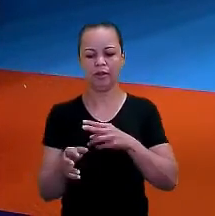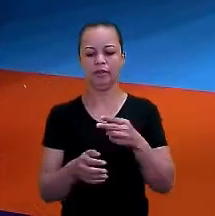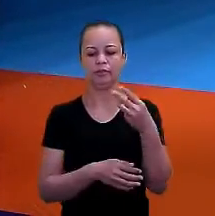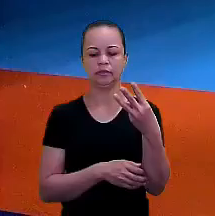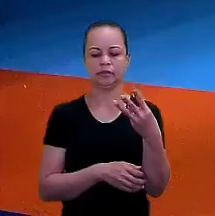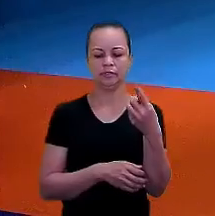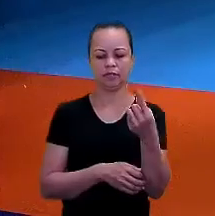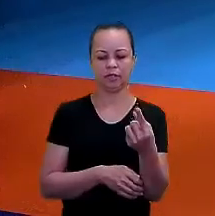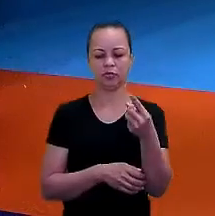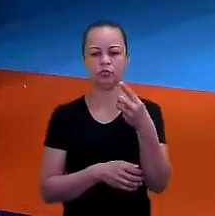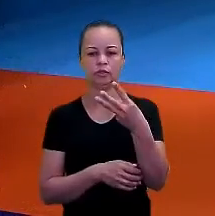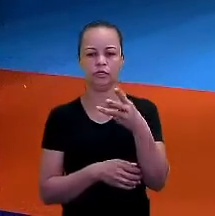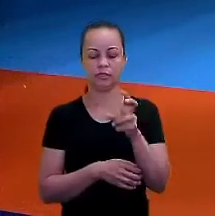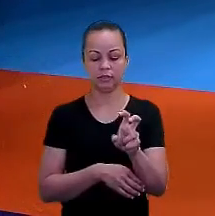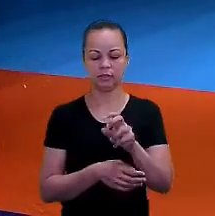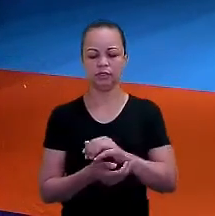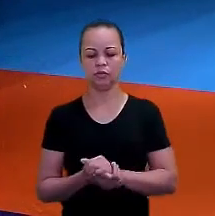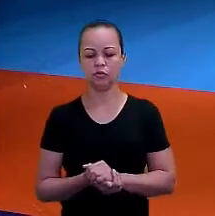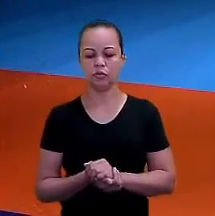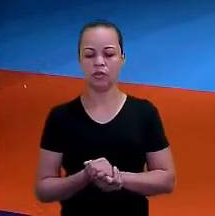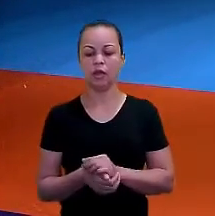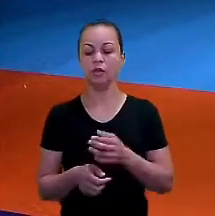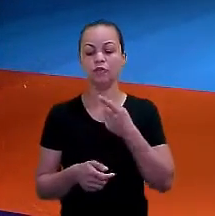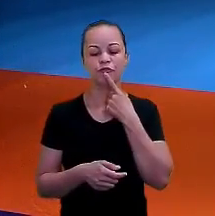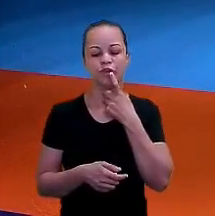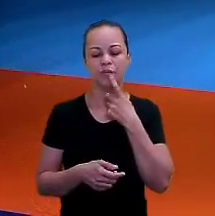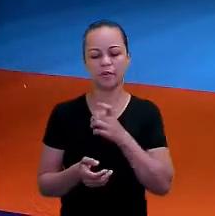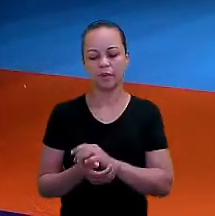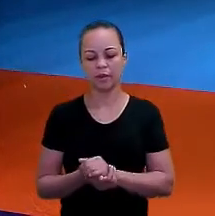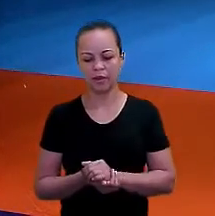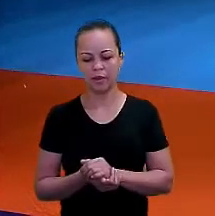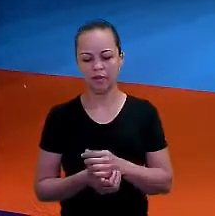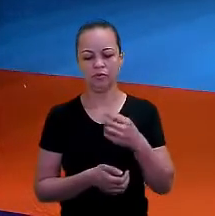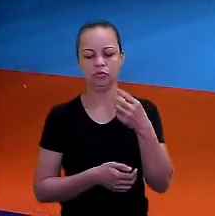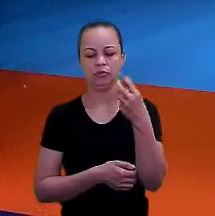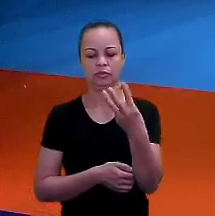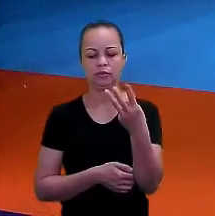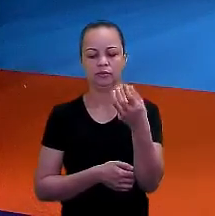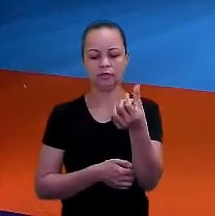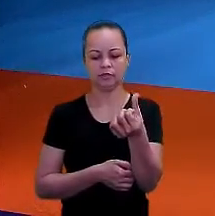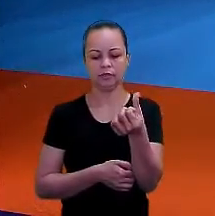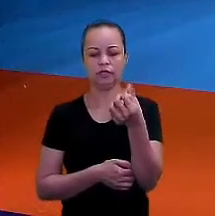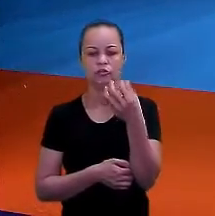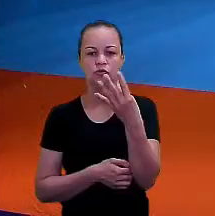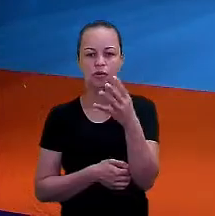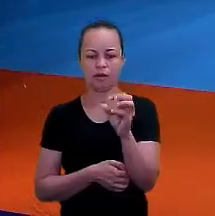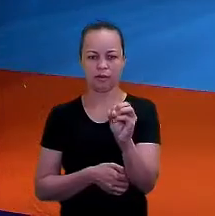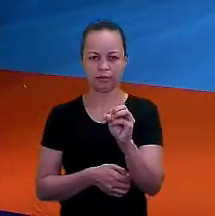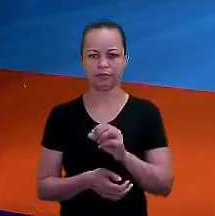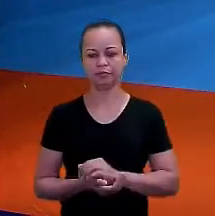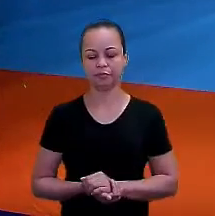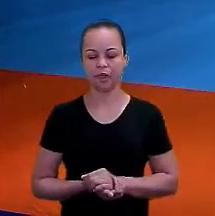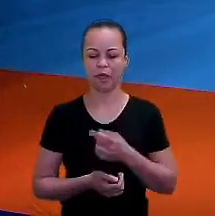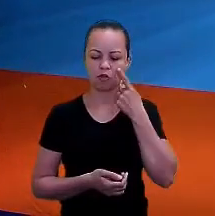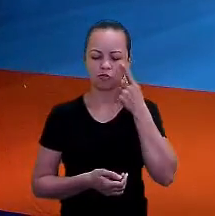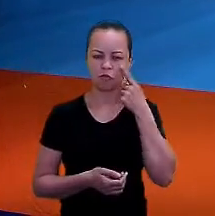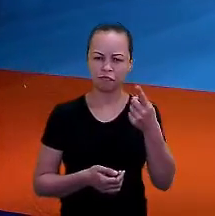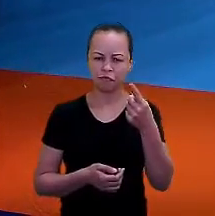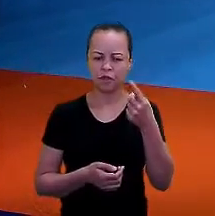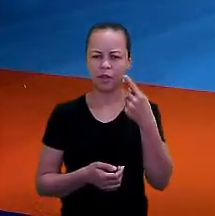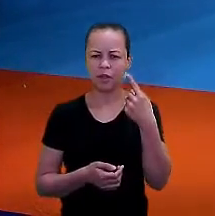40 anos. Então, eu vou ver qual dessas fatias aí é a maior, tá certo? E aí eu